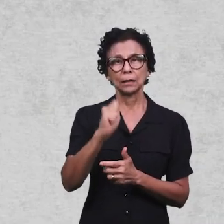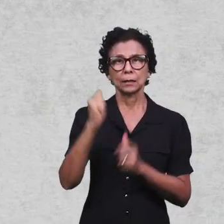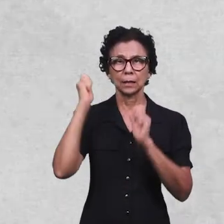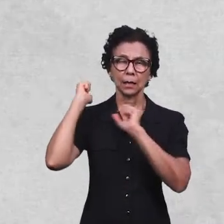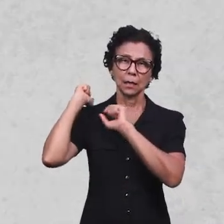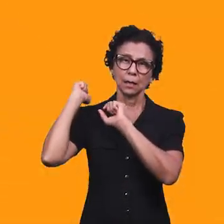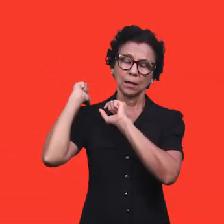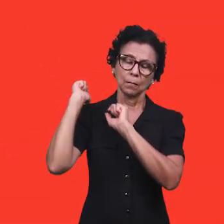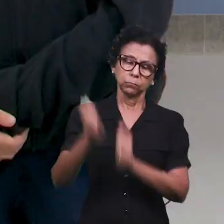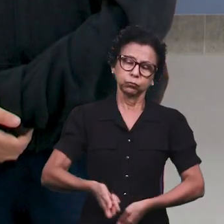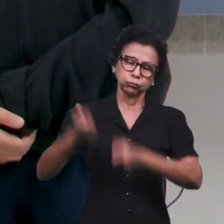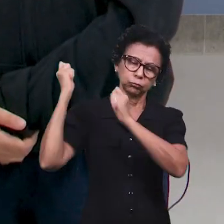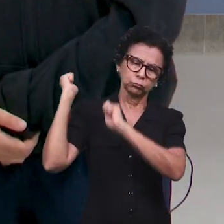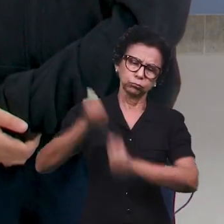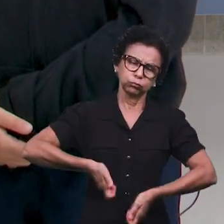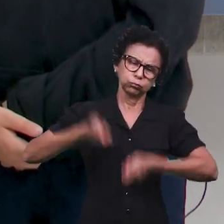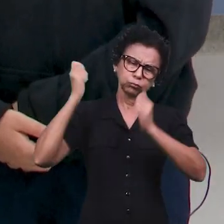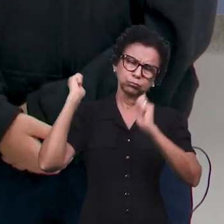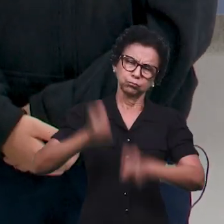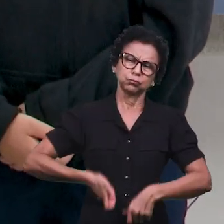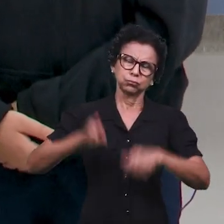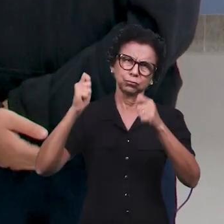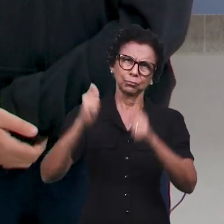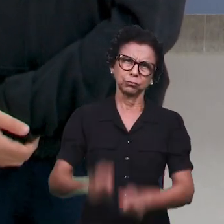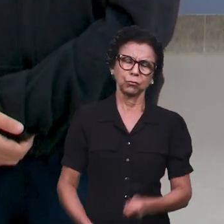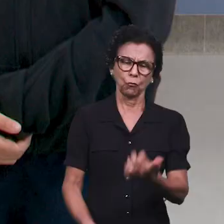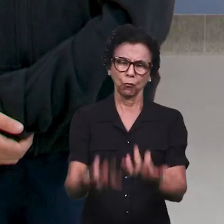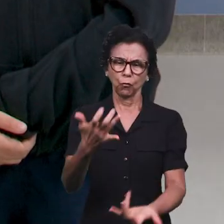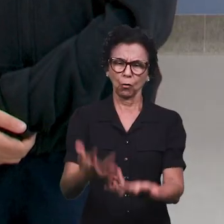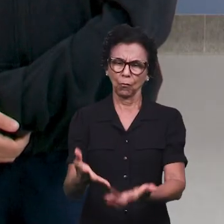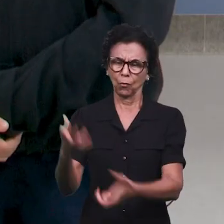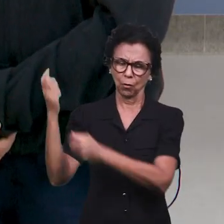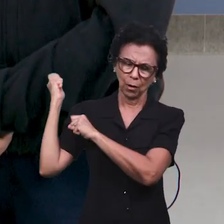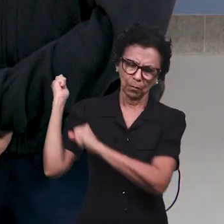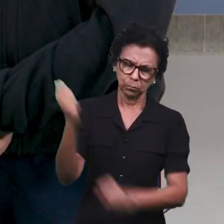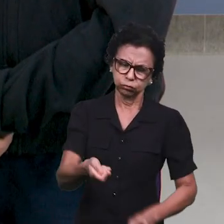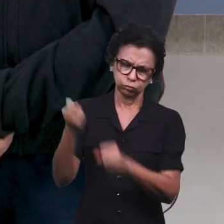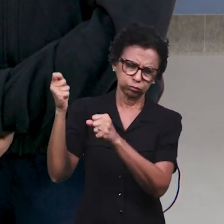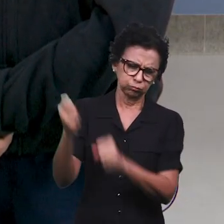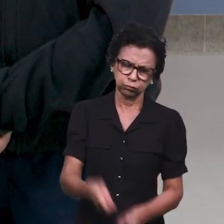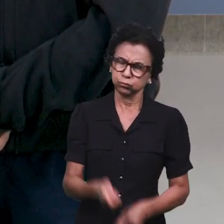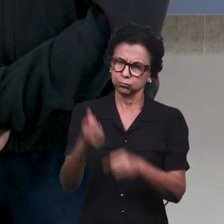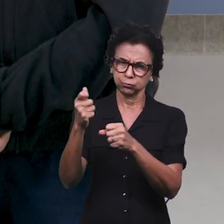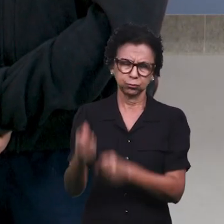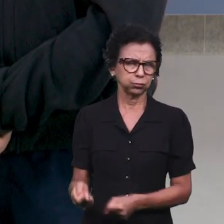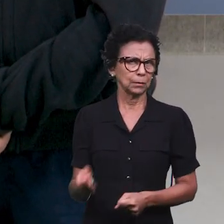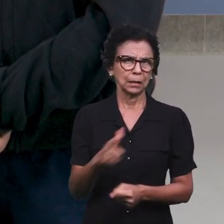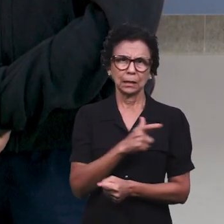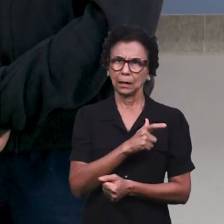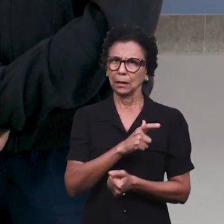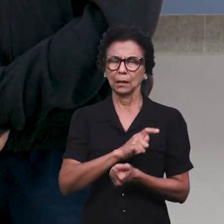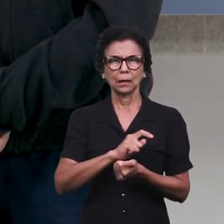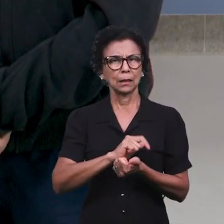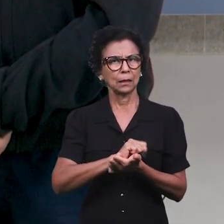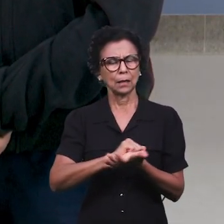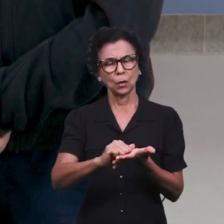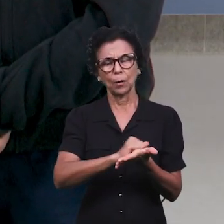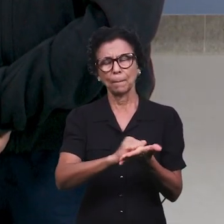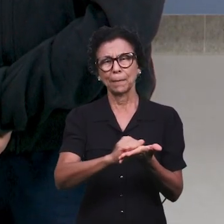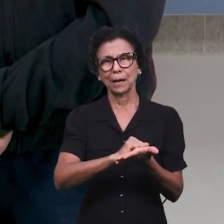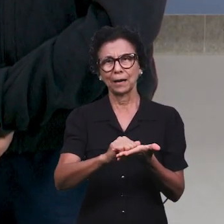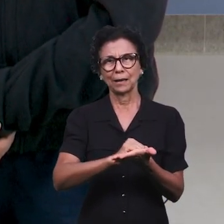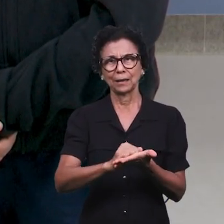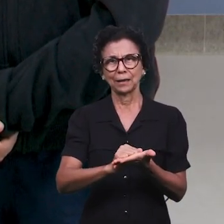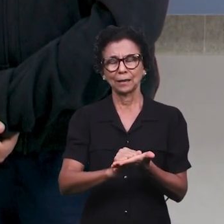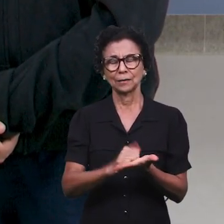que fumega. Isso faz parte da nossa vida espiritual. Então, quando nós estamos apagando, a chama está apagando do Espírito, nós temos que clamar ao Senhor, que o